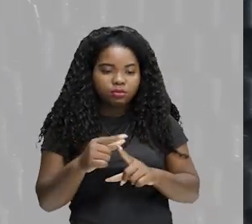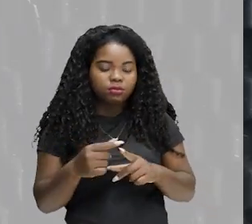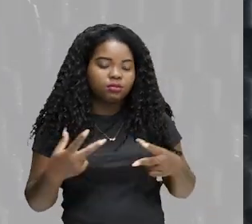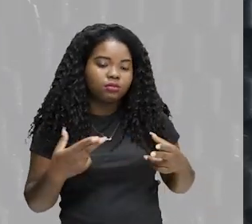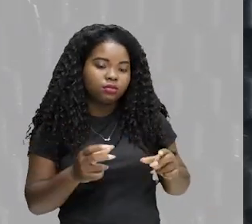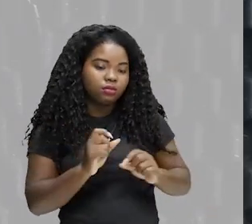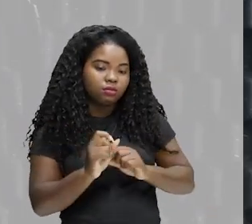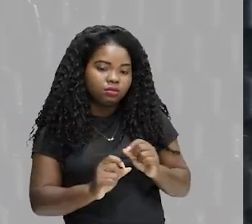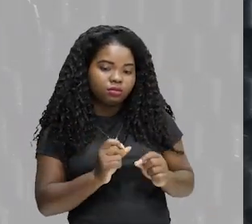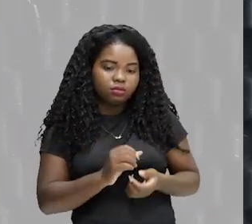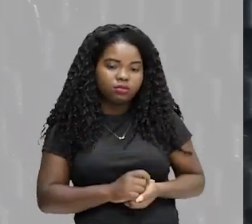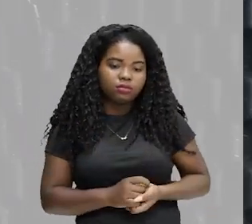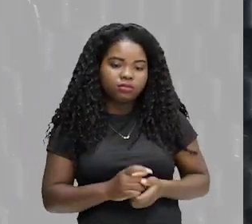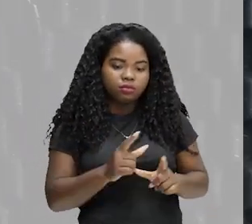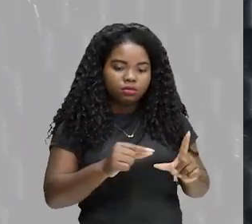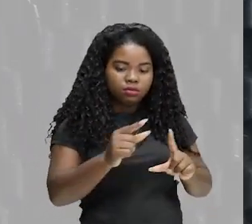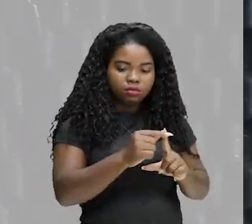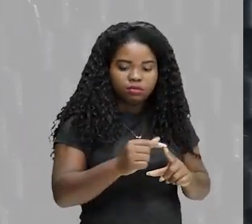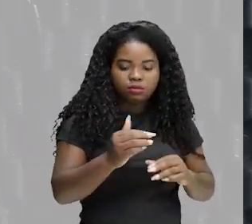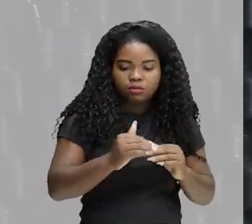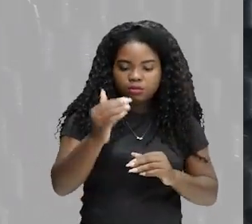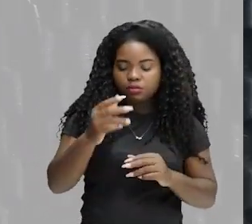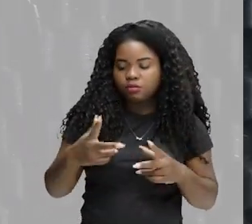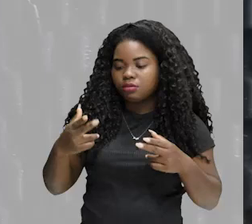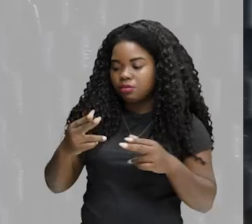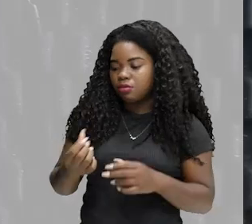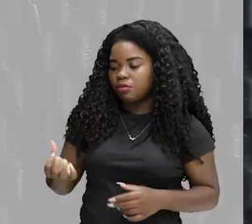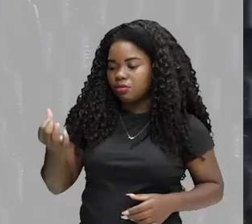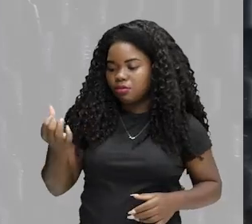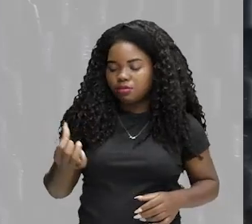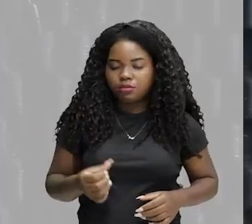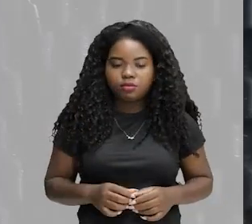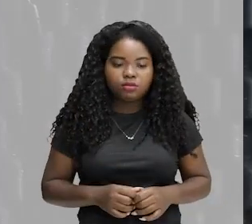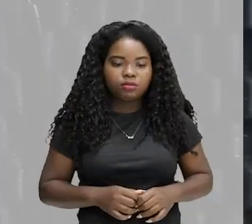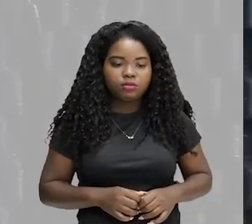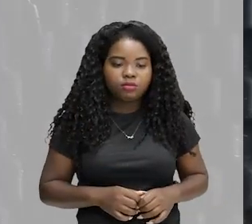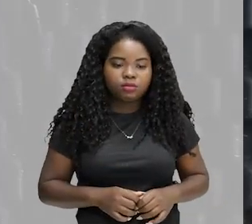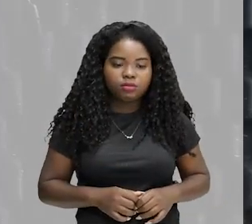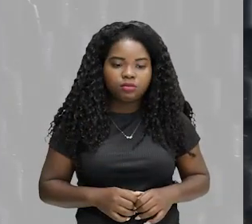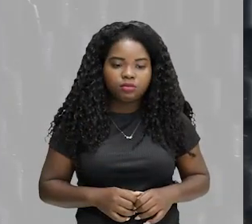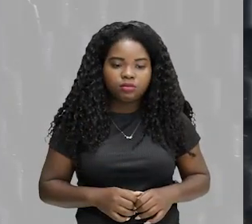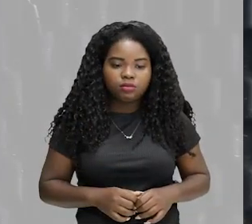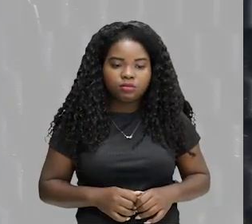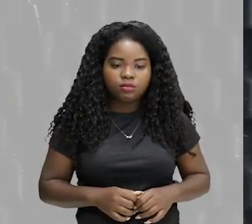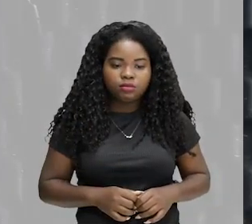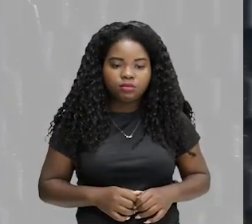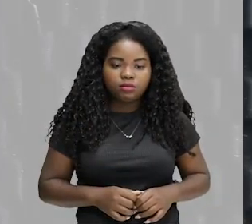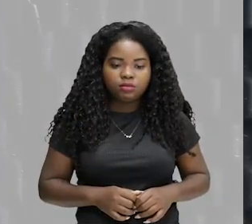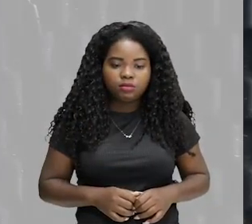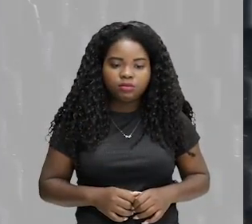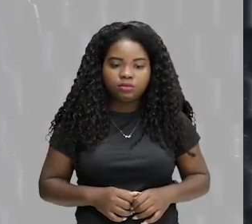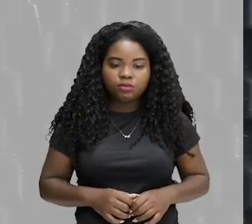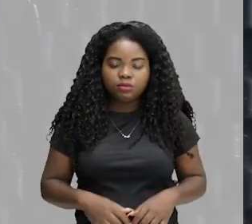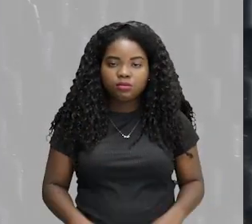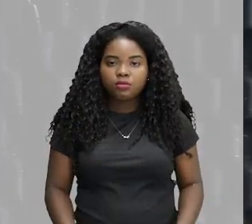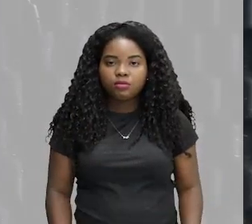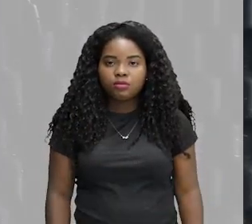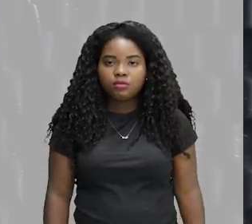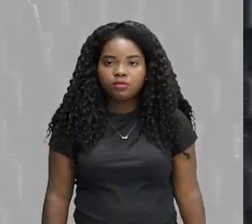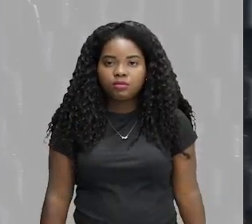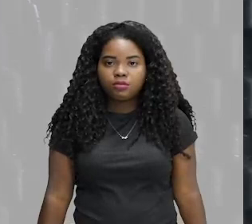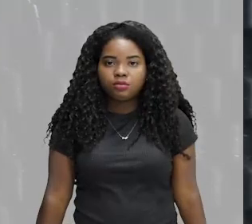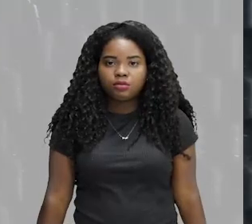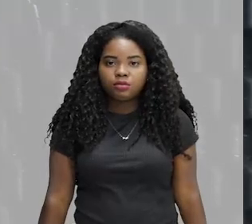mesma coisa que o logaritmo ser maior ou igual a 6. Belezinha? Ainda não comecei o meu procedimento de cálculo, eu só reescrevi mantendo